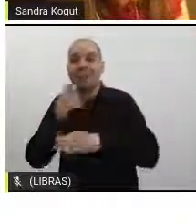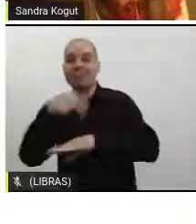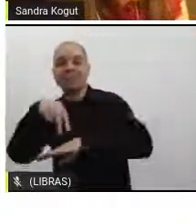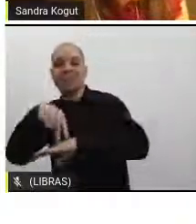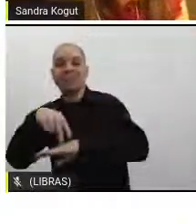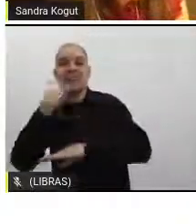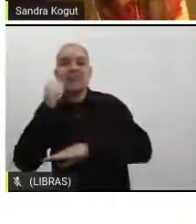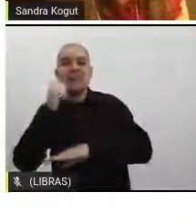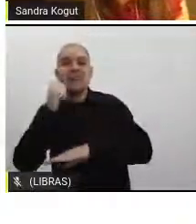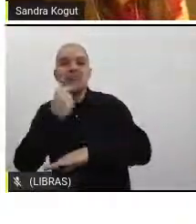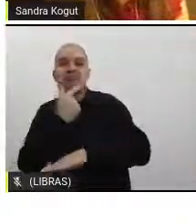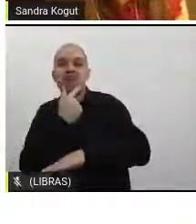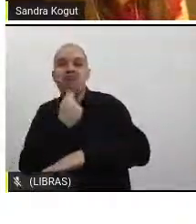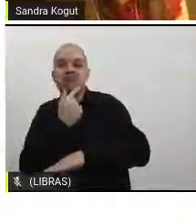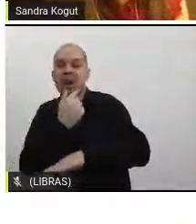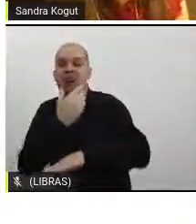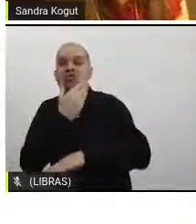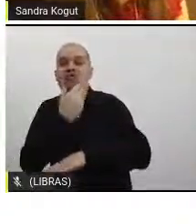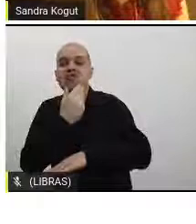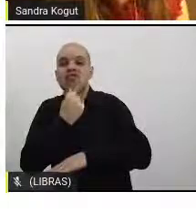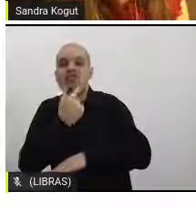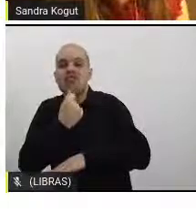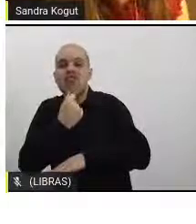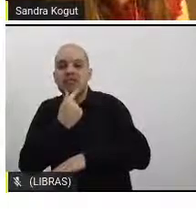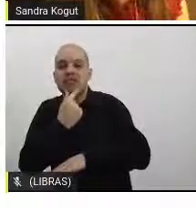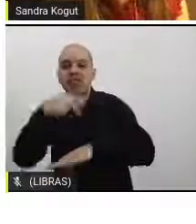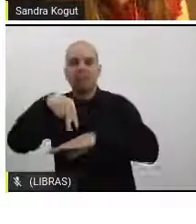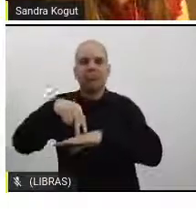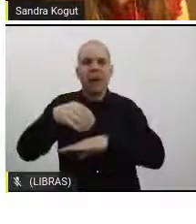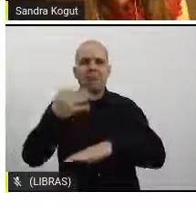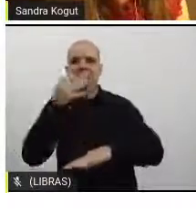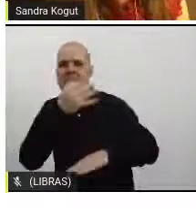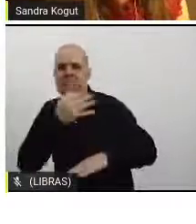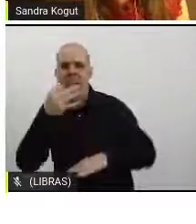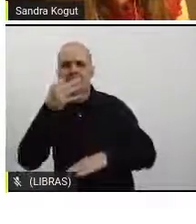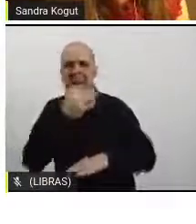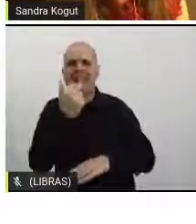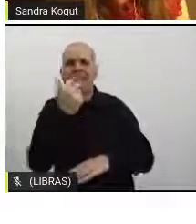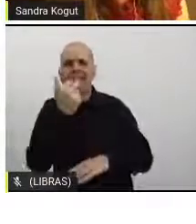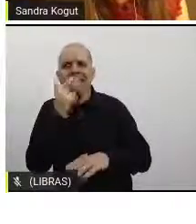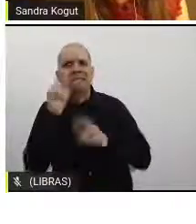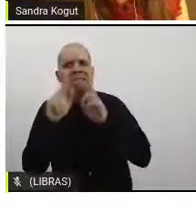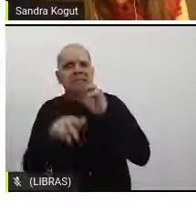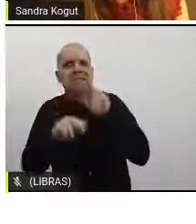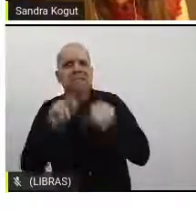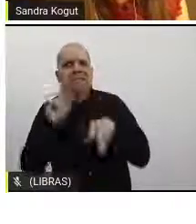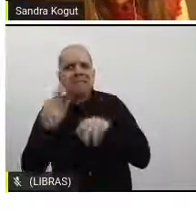criança na praia e que fala várias línguas, né? E fala